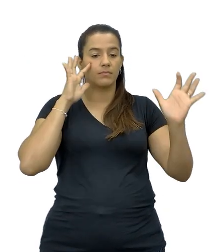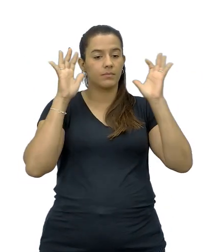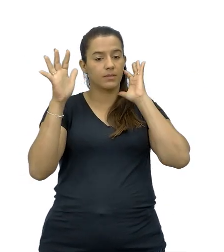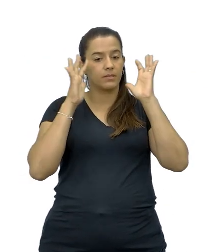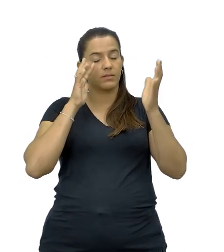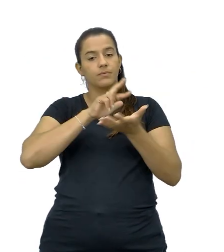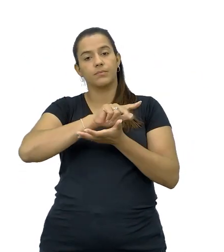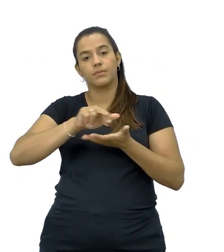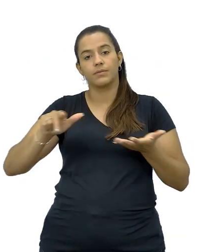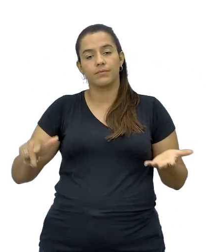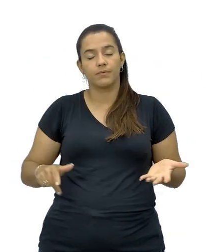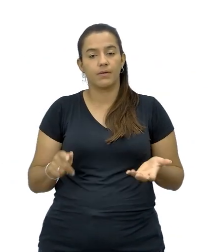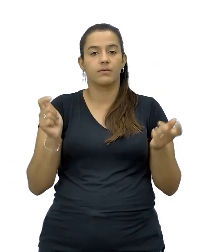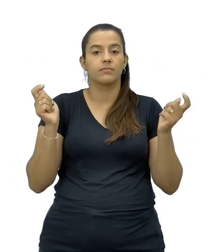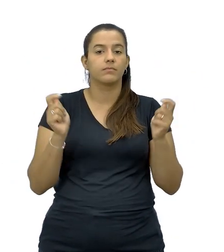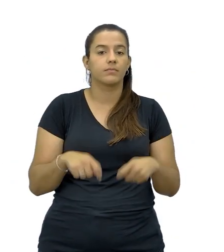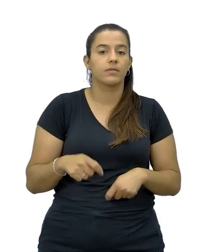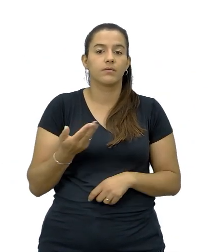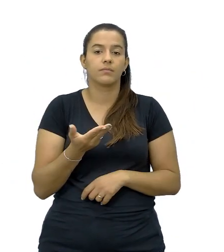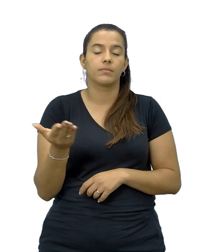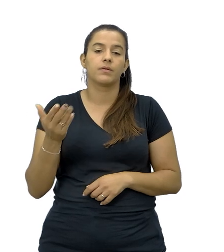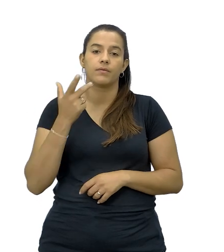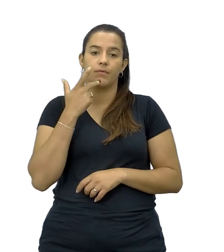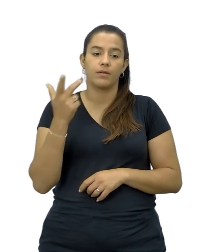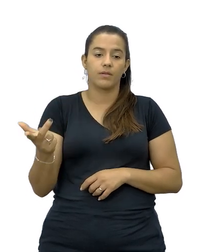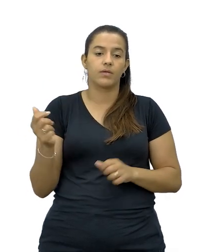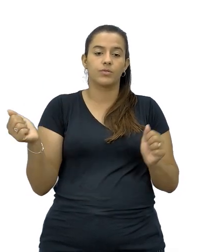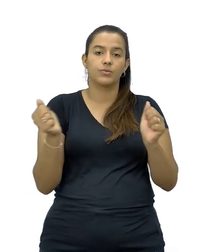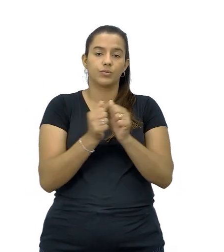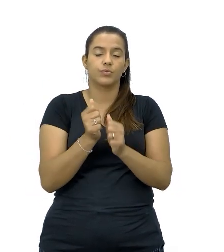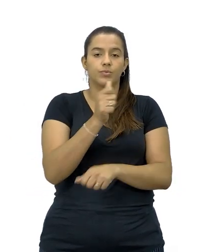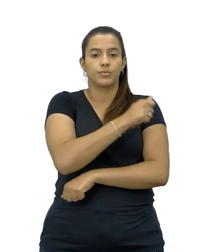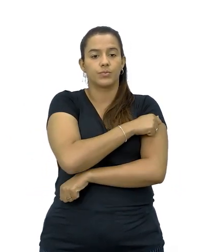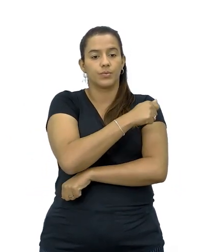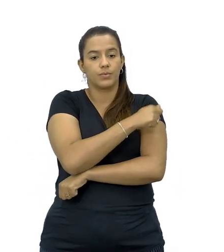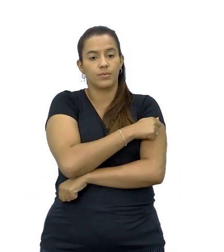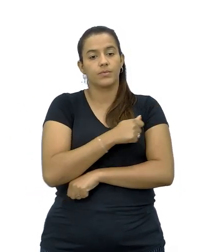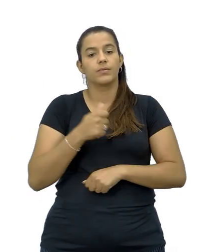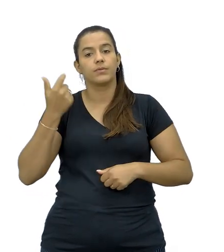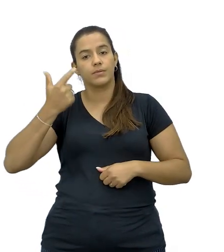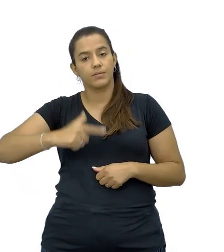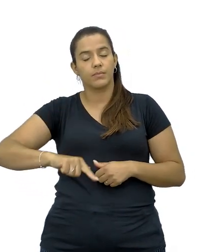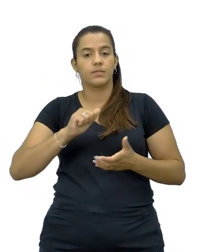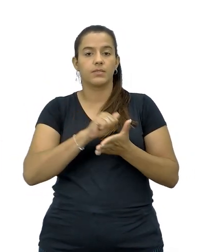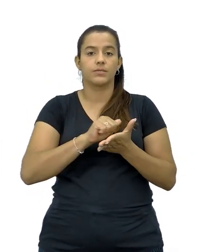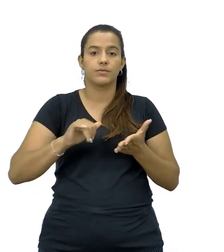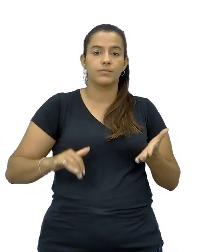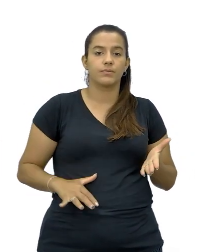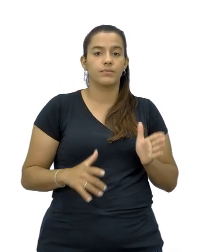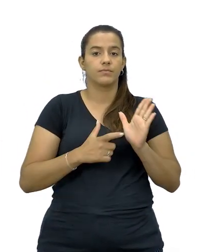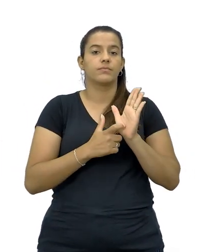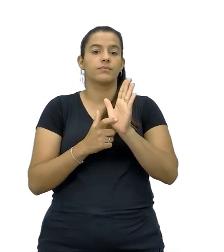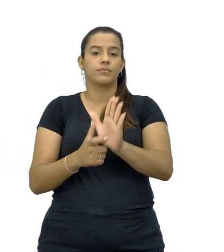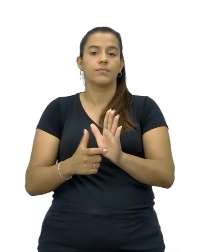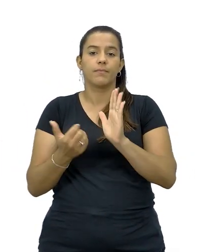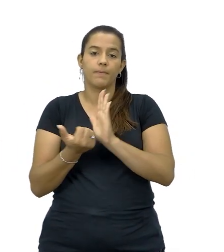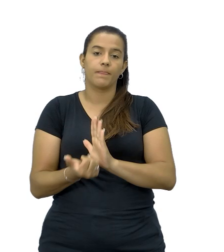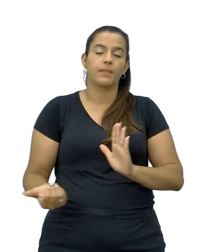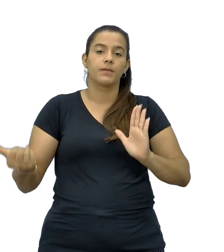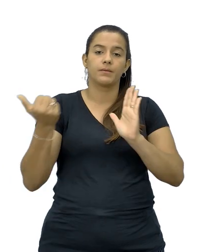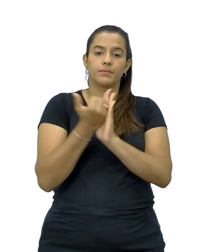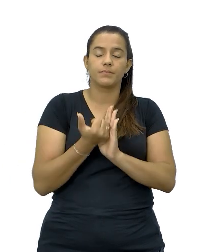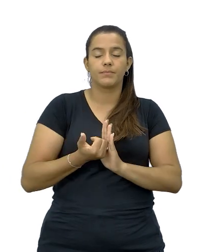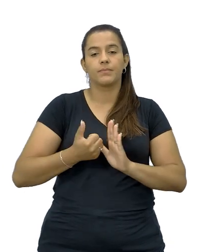várias metodologias ativas que eu posso tratar com o meu estudante, além das atividades que eu posso elaborar de uma